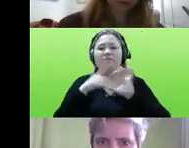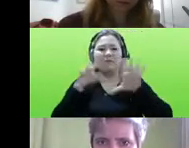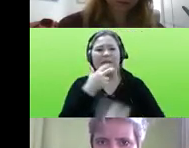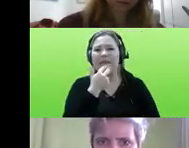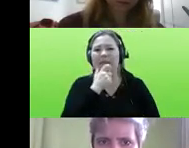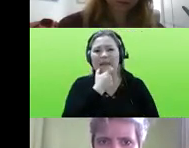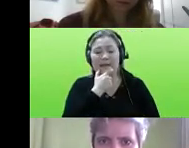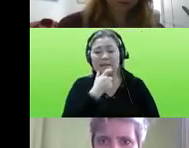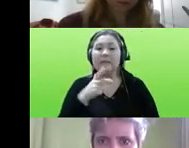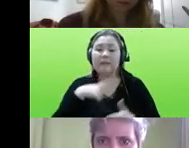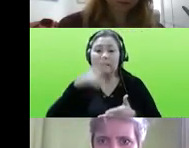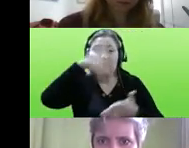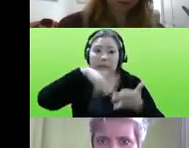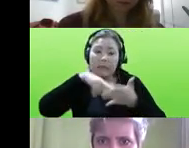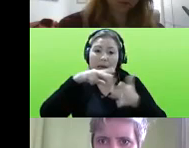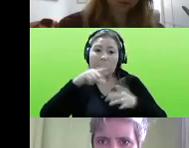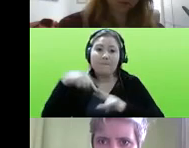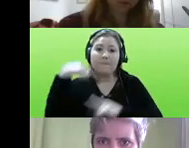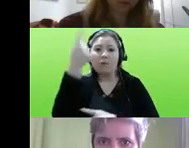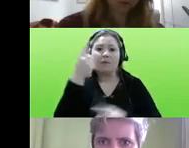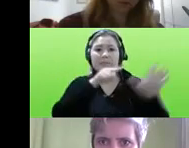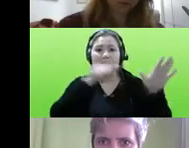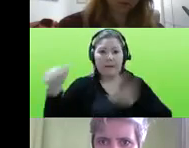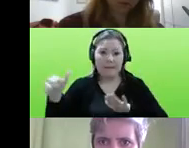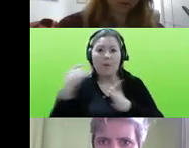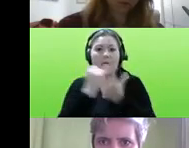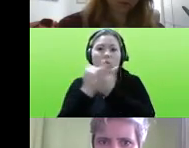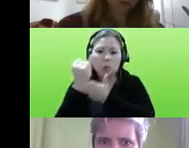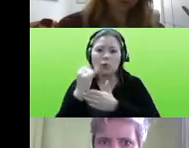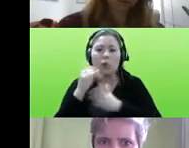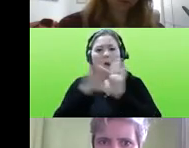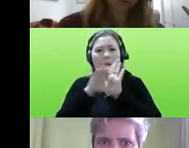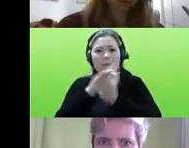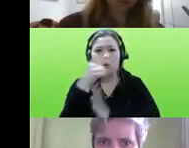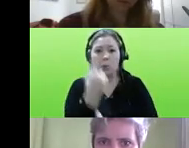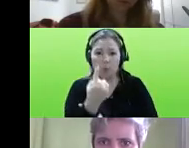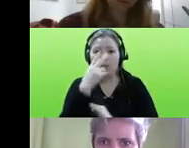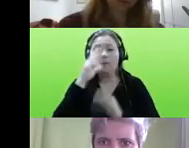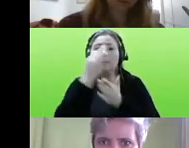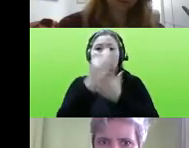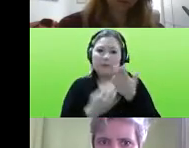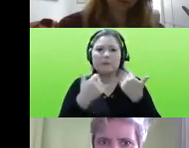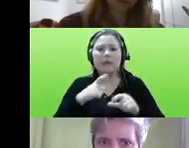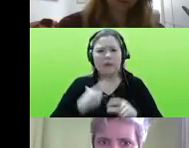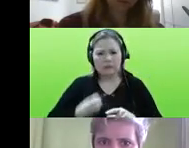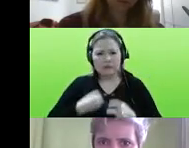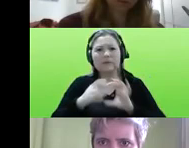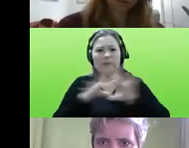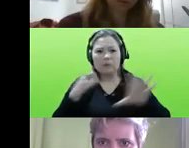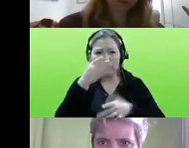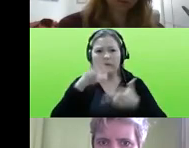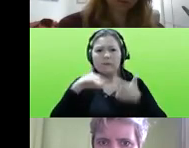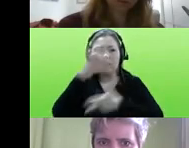leria na próxima semana a introdução, o capítulo 1. O texto está aqui disponível,